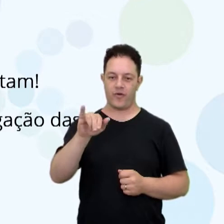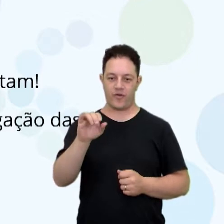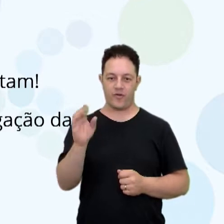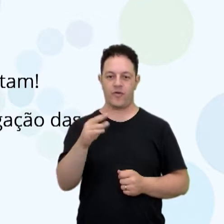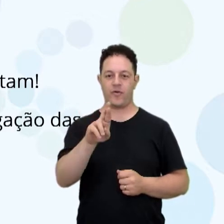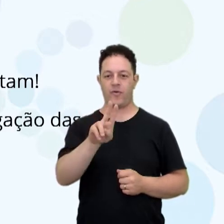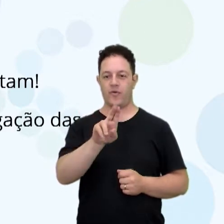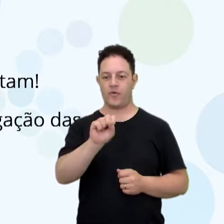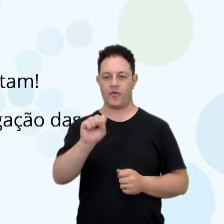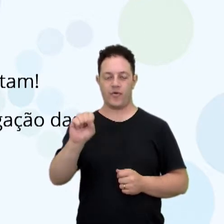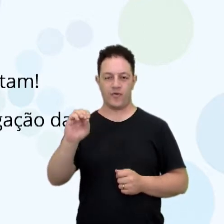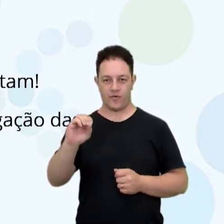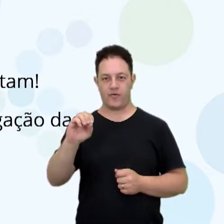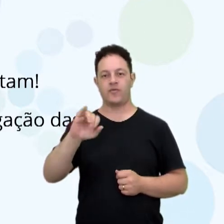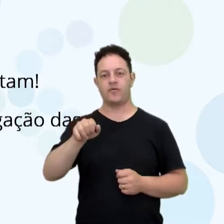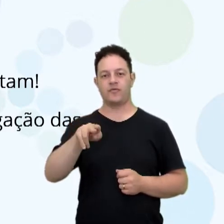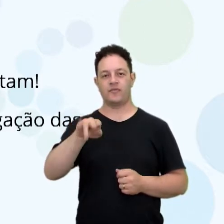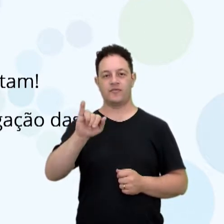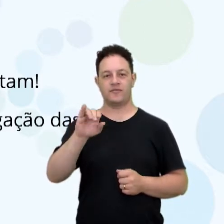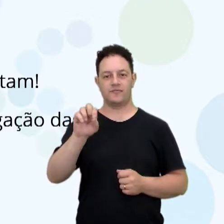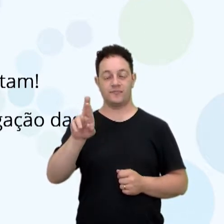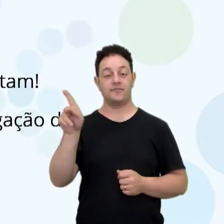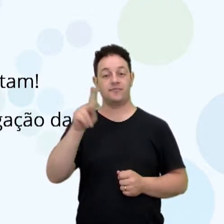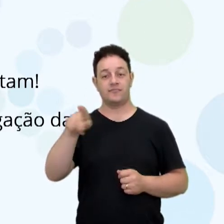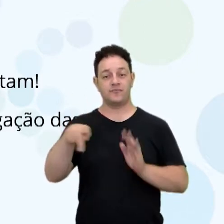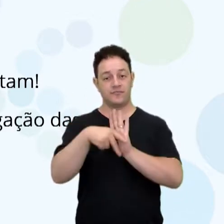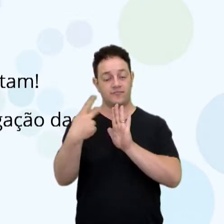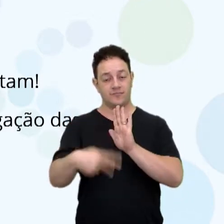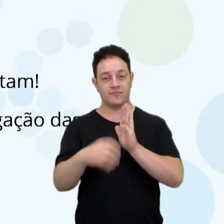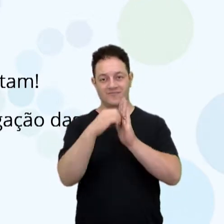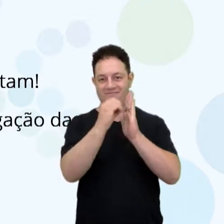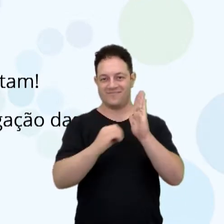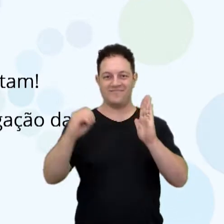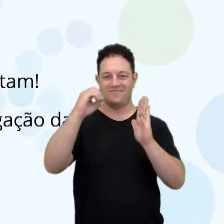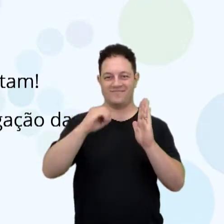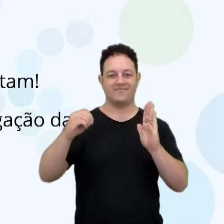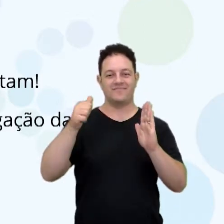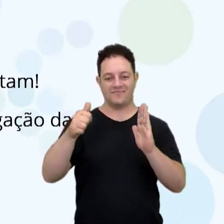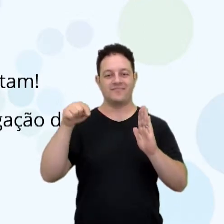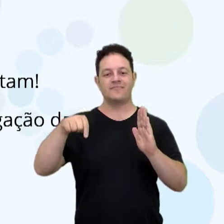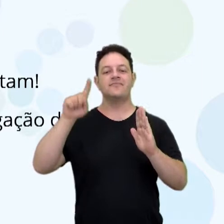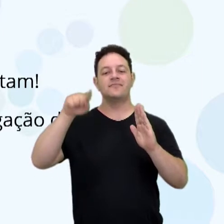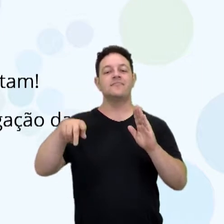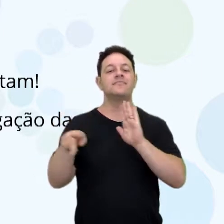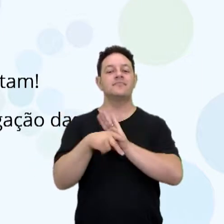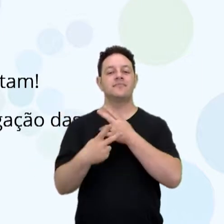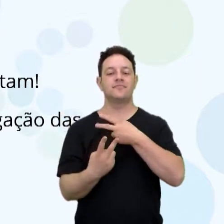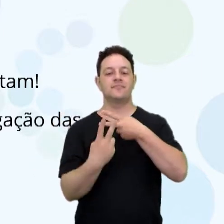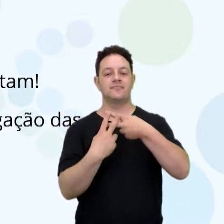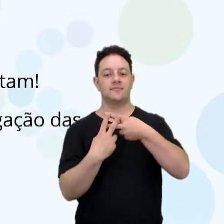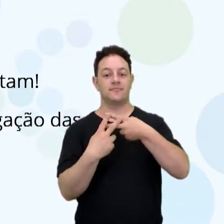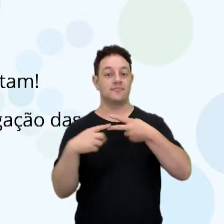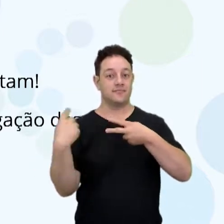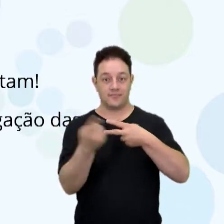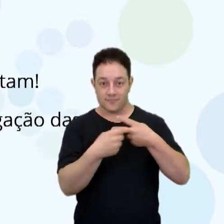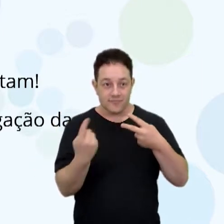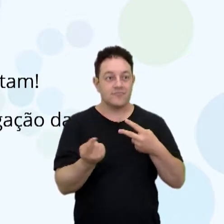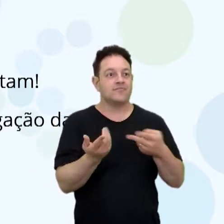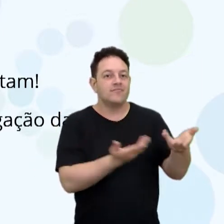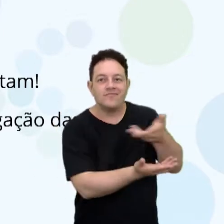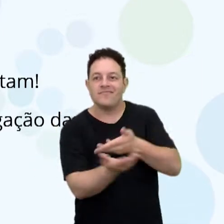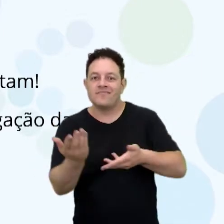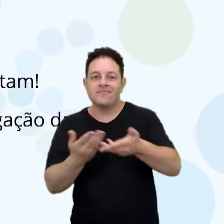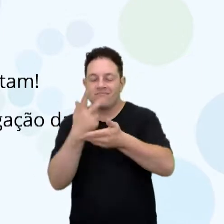Geografia do Centro de Mídias. O aprofundamento que faz parte dessa atividade é do hashtag Quem Divide